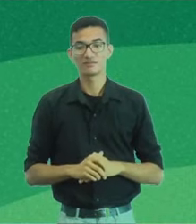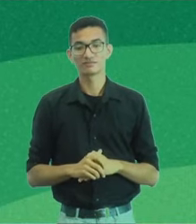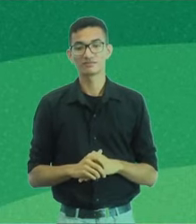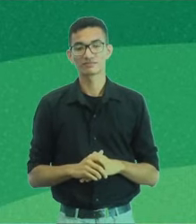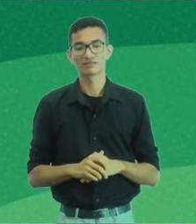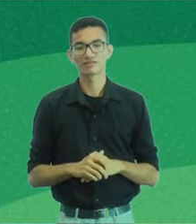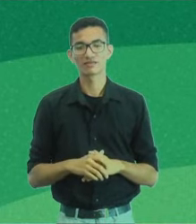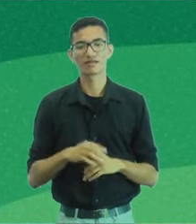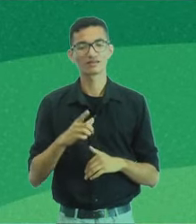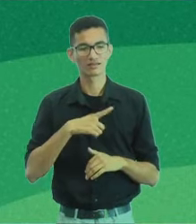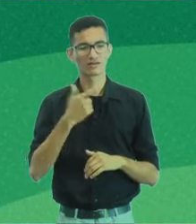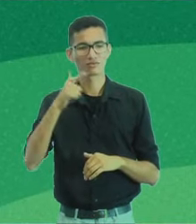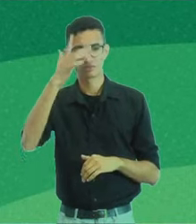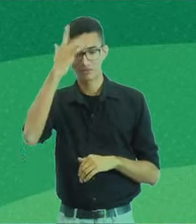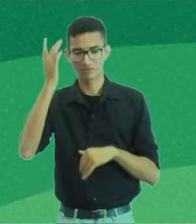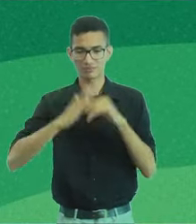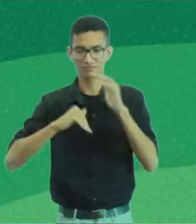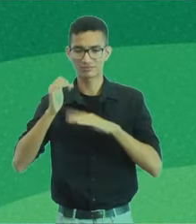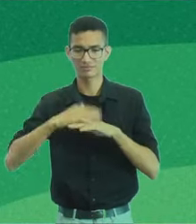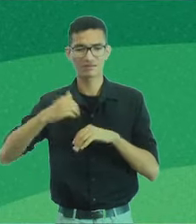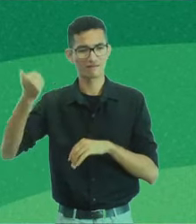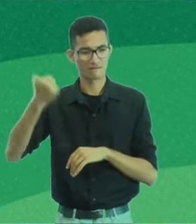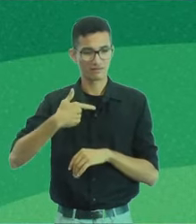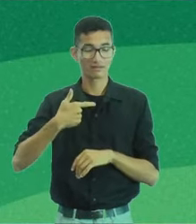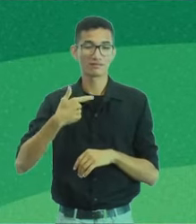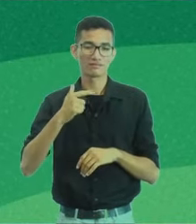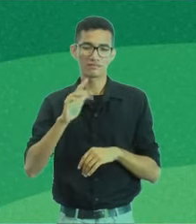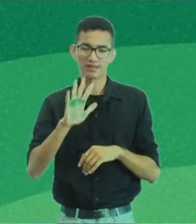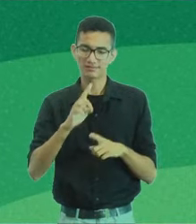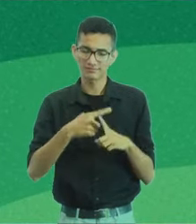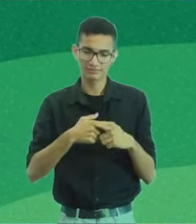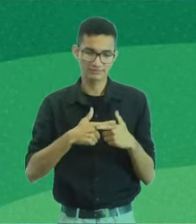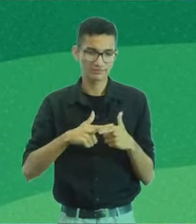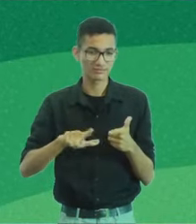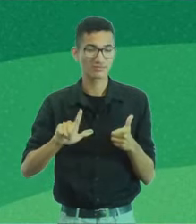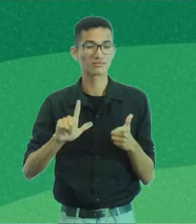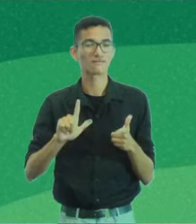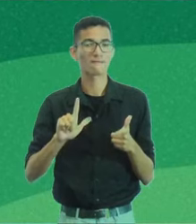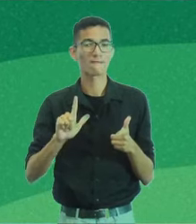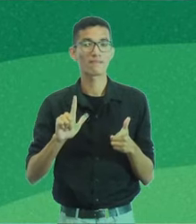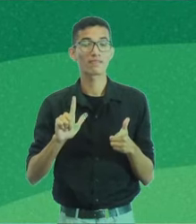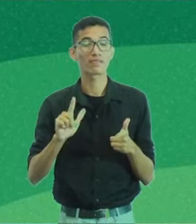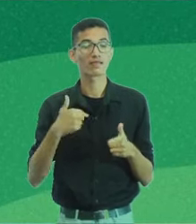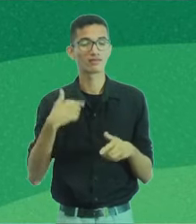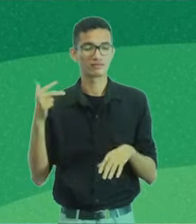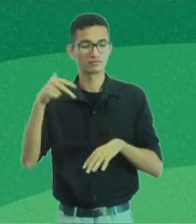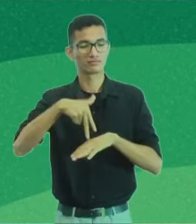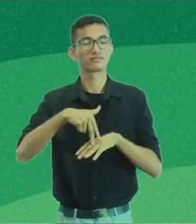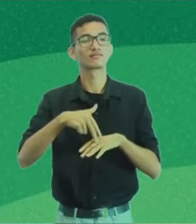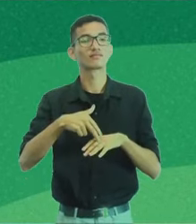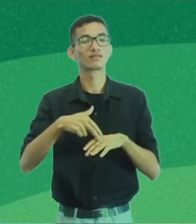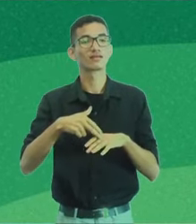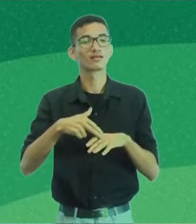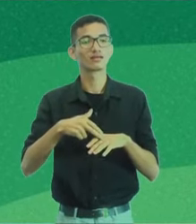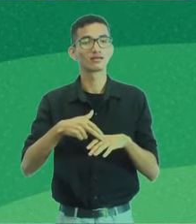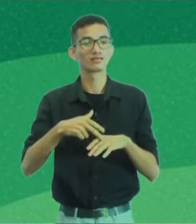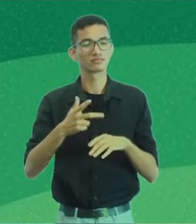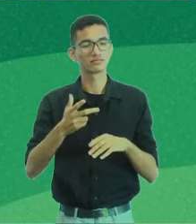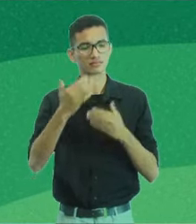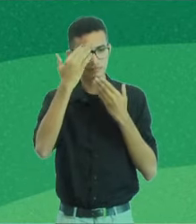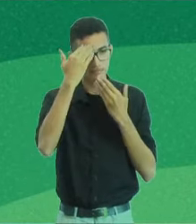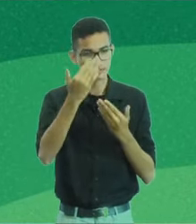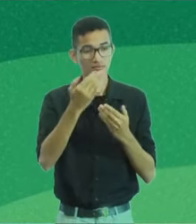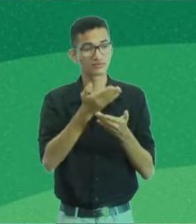não tinham pessoas mais qualificadas do que eu para fazer isso mas tudo bem agradecer por vocês estarem aqui por